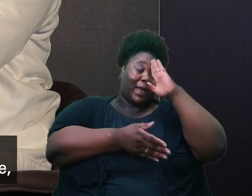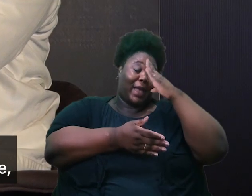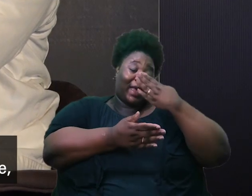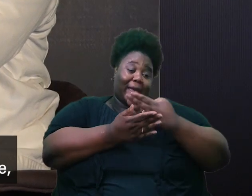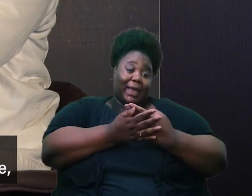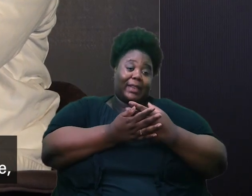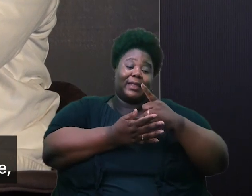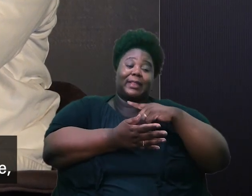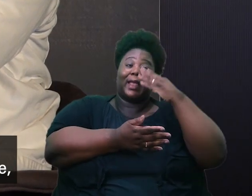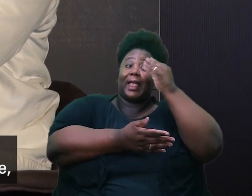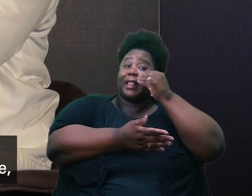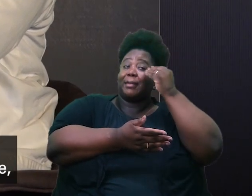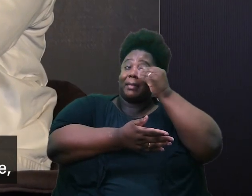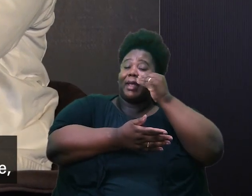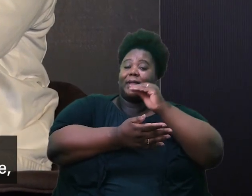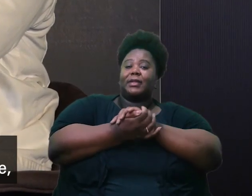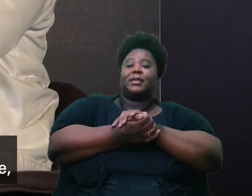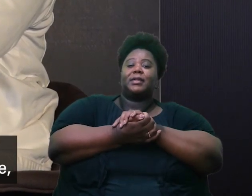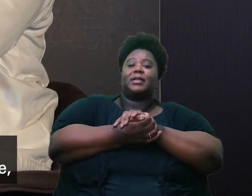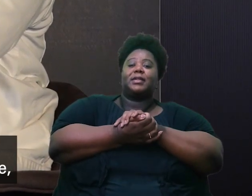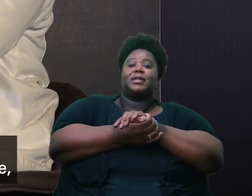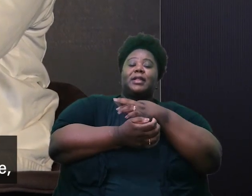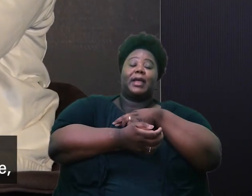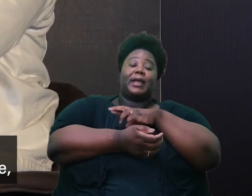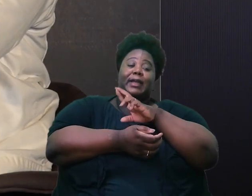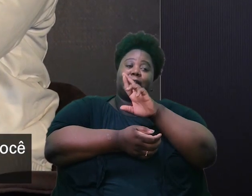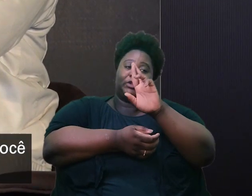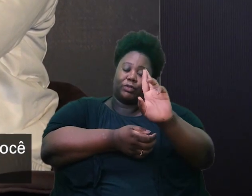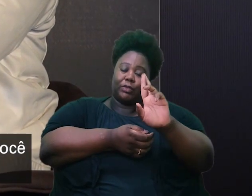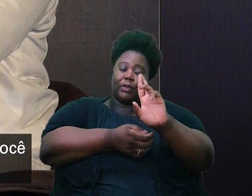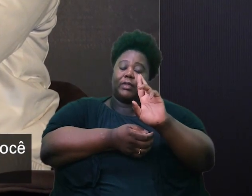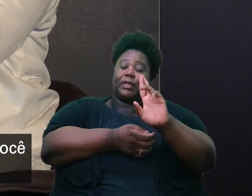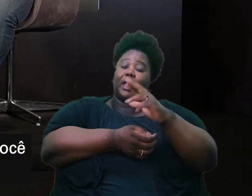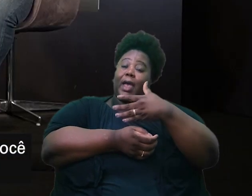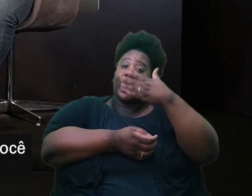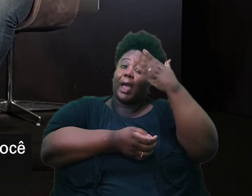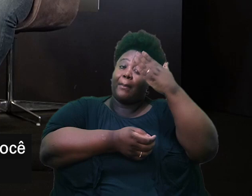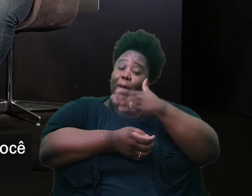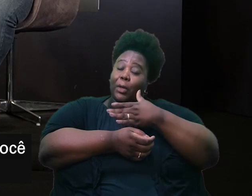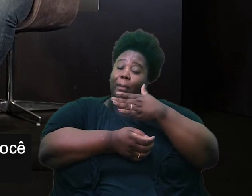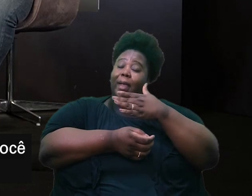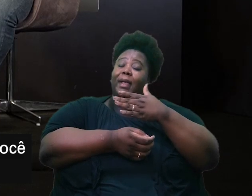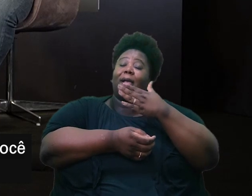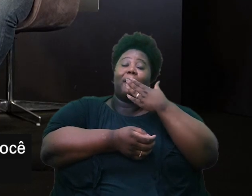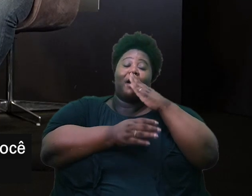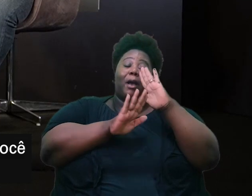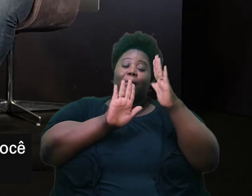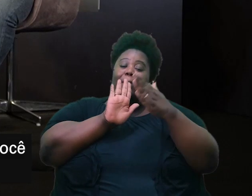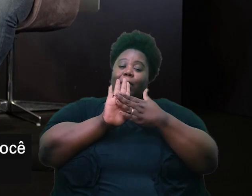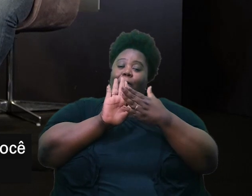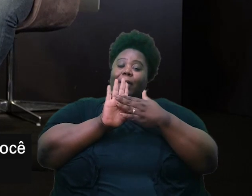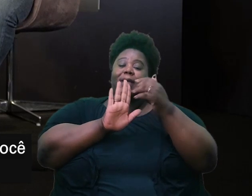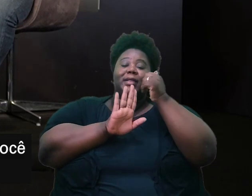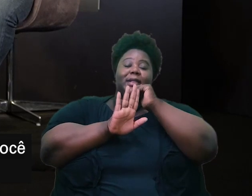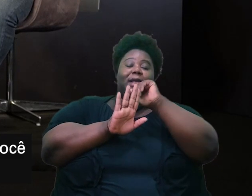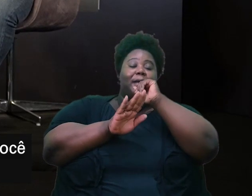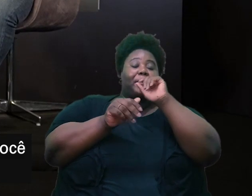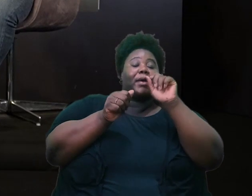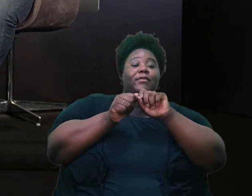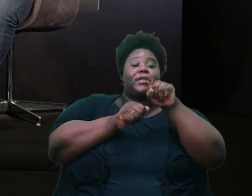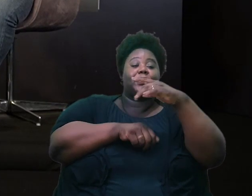tempo, tem a experiência da religiosidade, a promessa que sua mãe fez para você ser